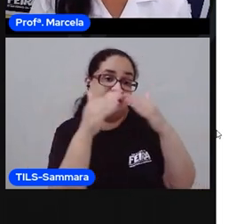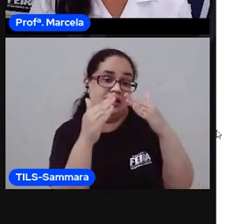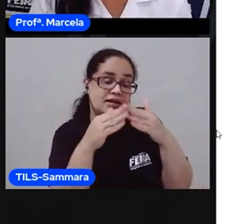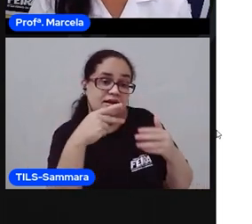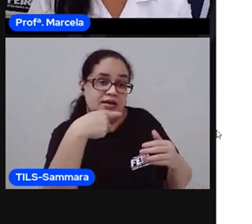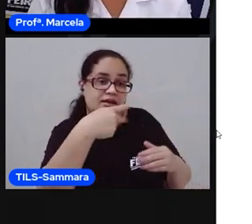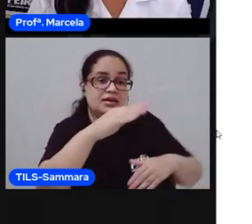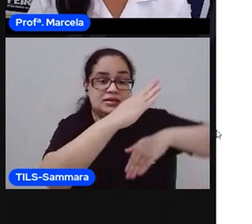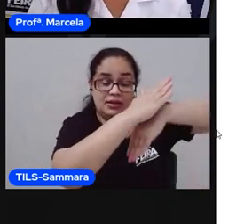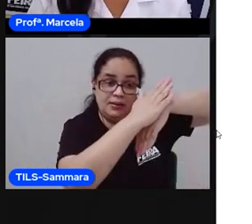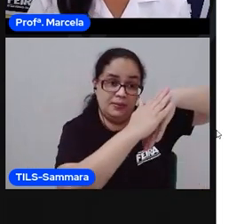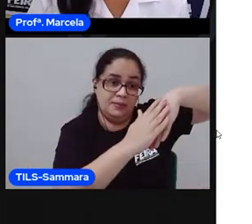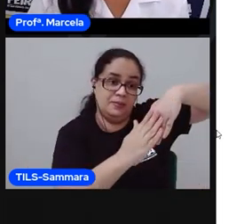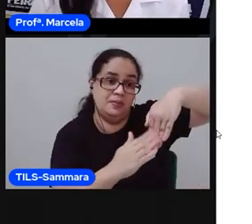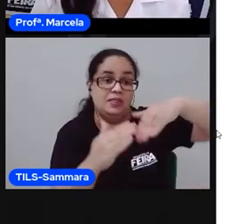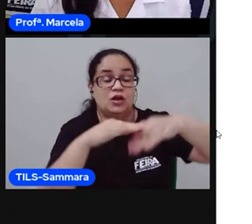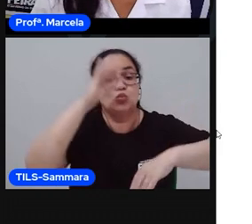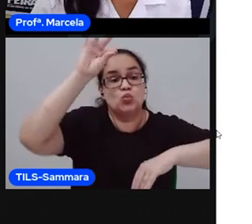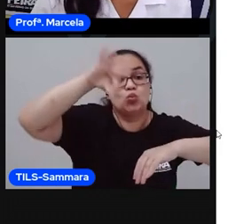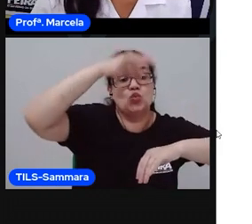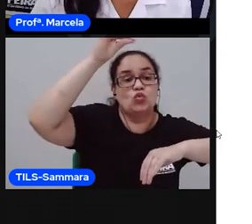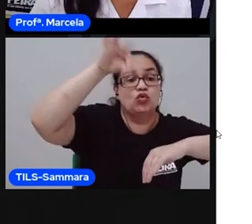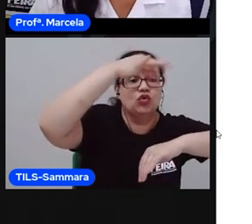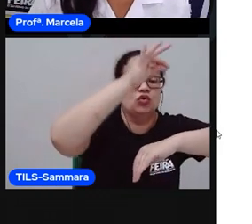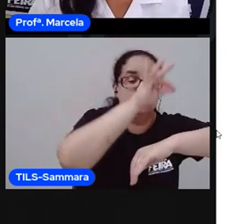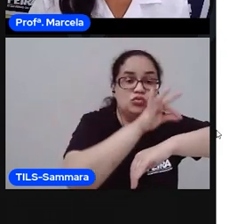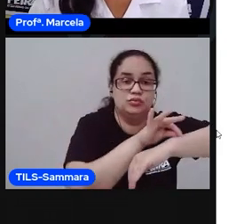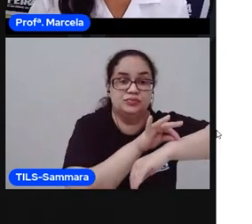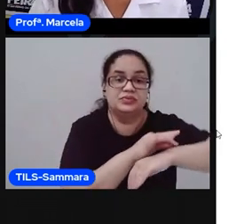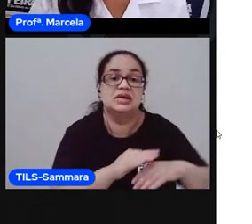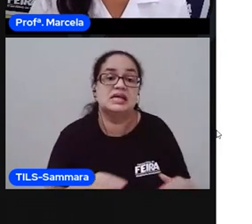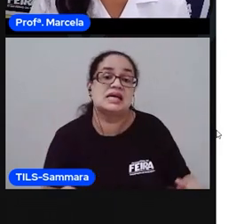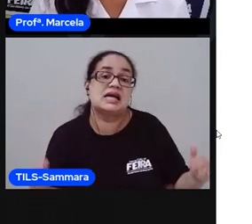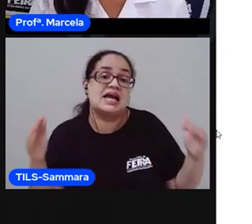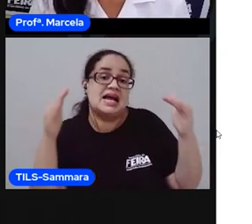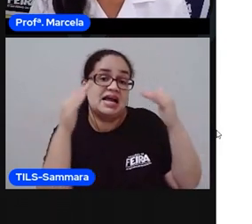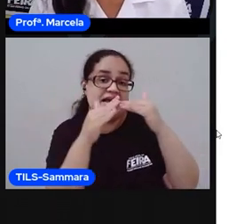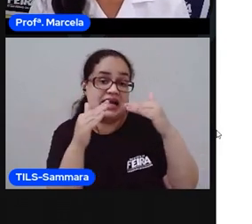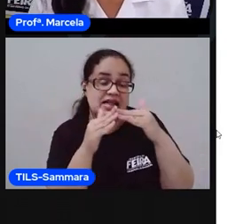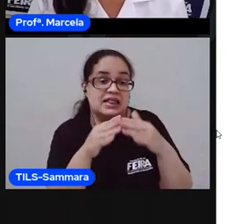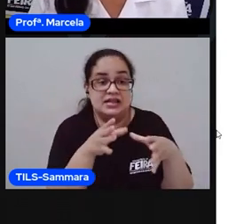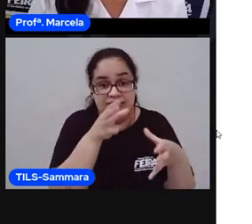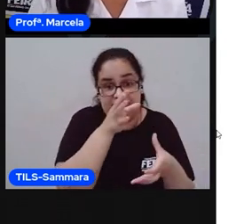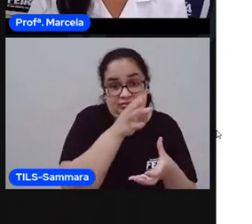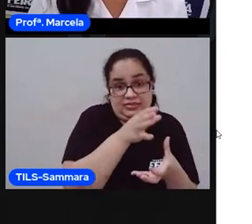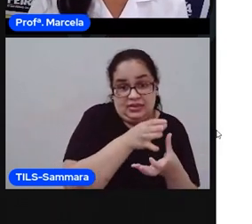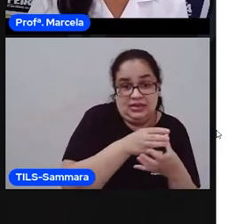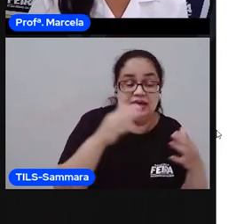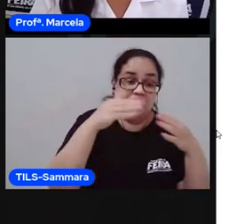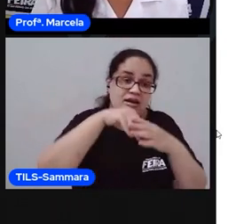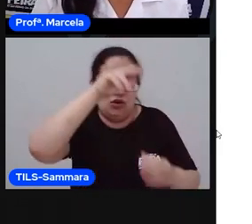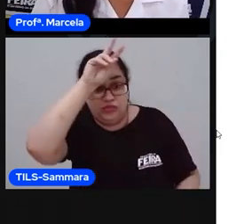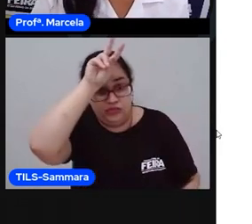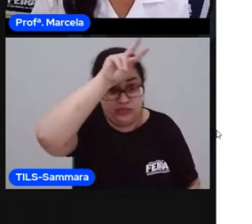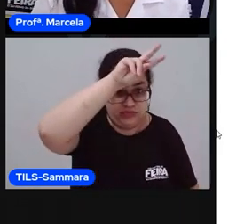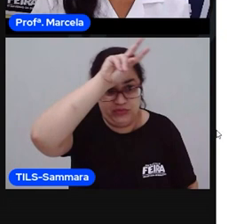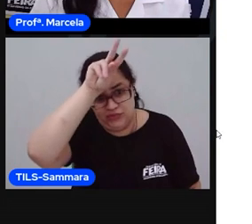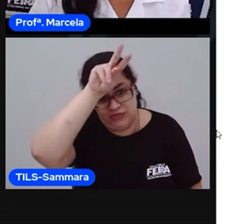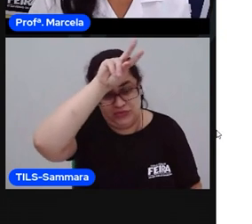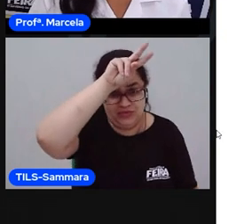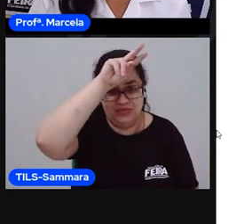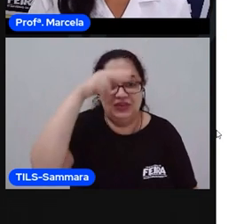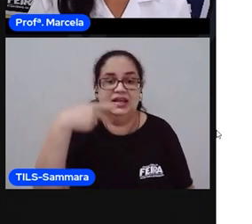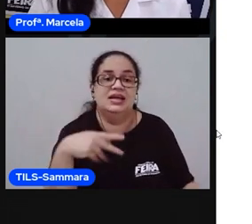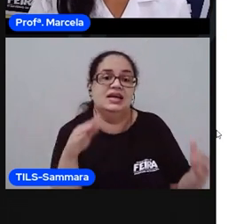é de telha. Quem mora nela é a abelha. Essa casa é de lata. Quem mora nela é a barata.